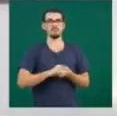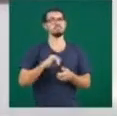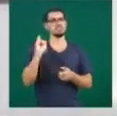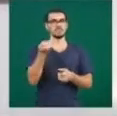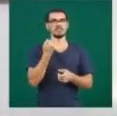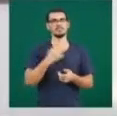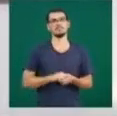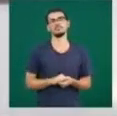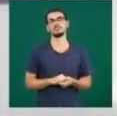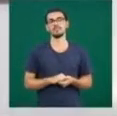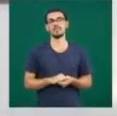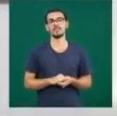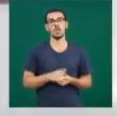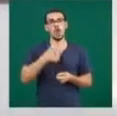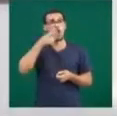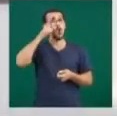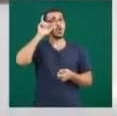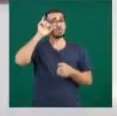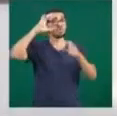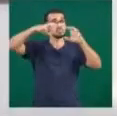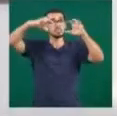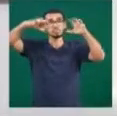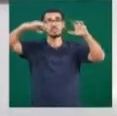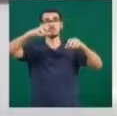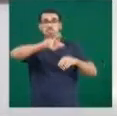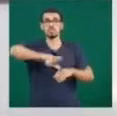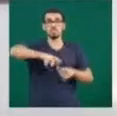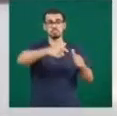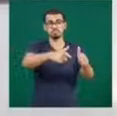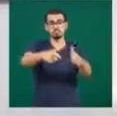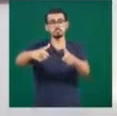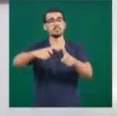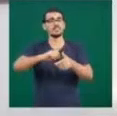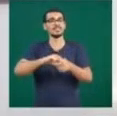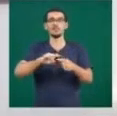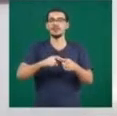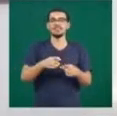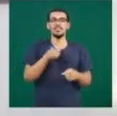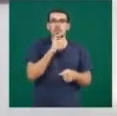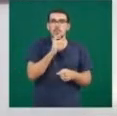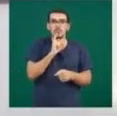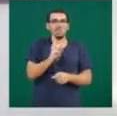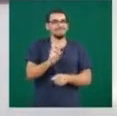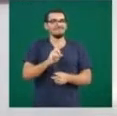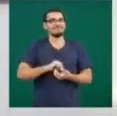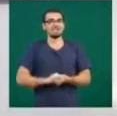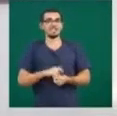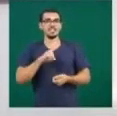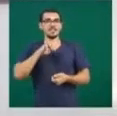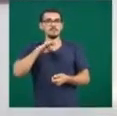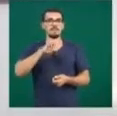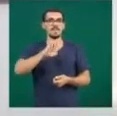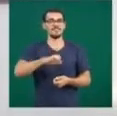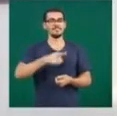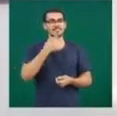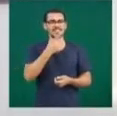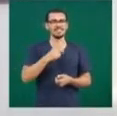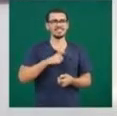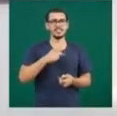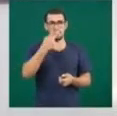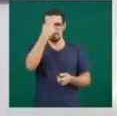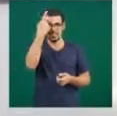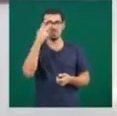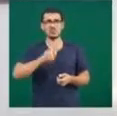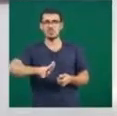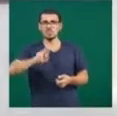vez, choveu em boa parte da cidade, o que não foi suficiente para refrescar tanto assim. De acordo com o DEMAI, continua aumentando o consumo de